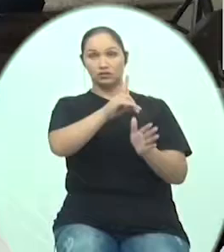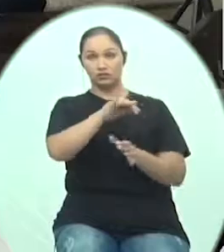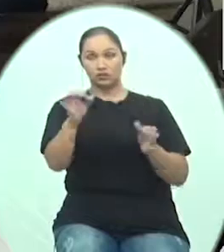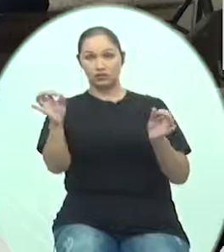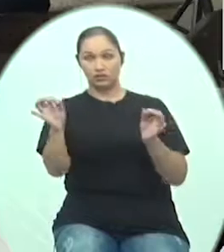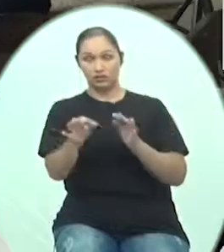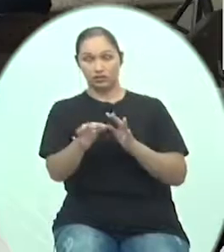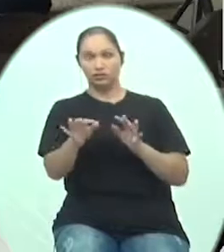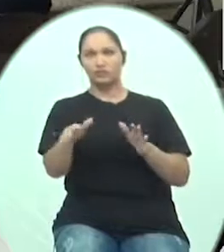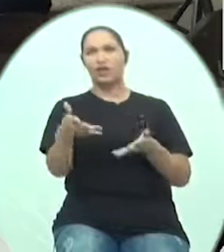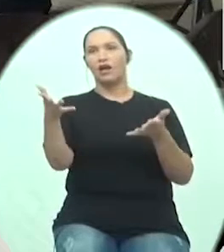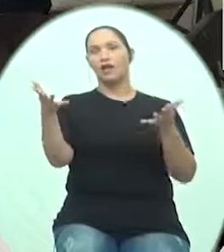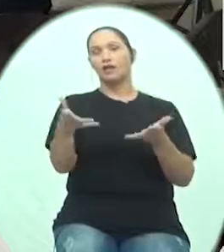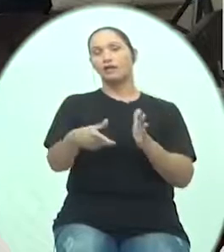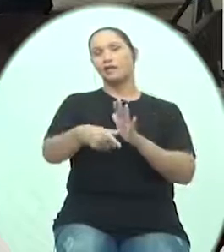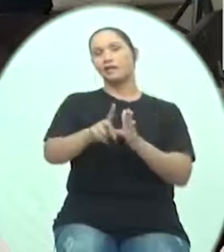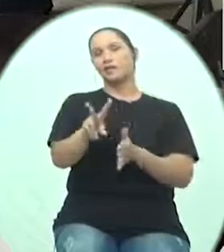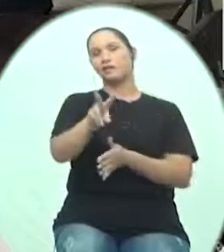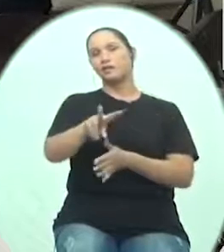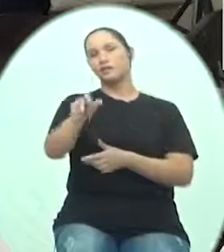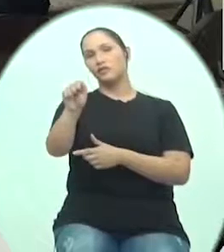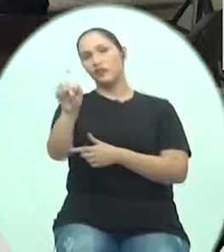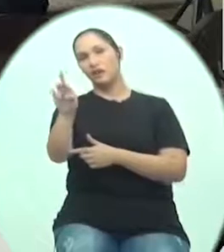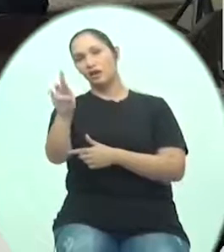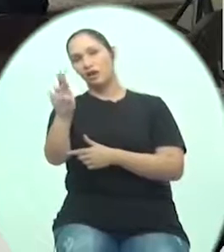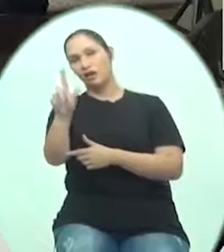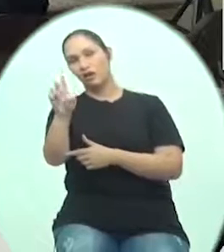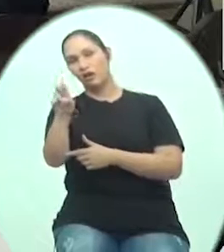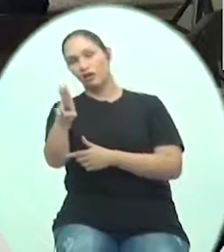questão de ordem ao vereador arleu da